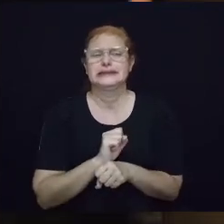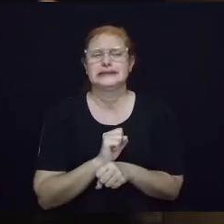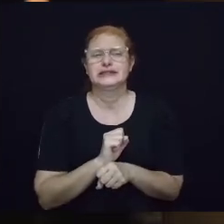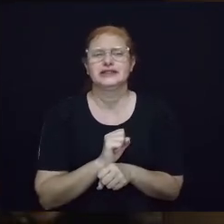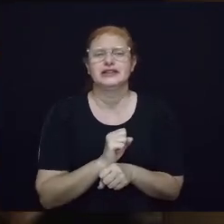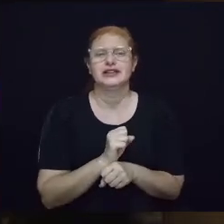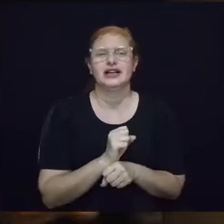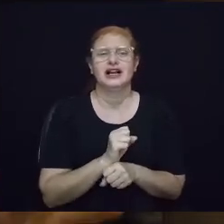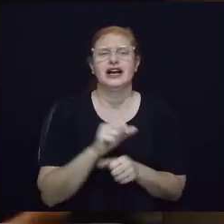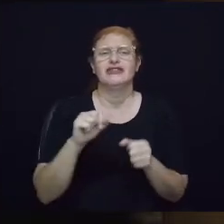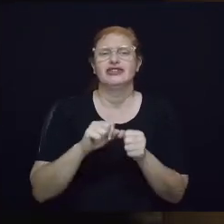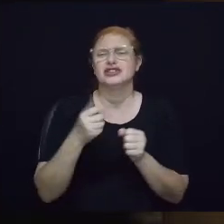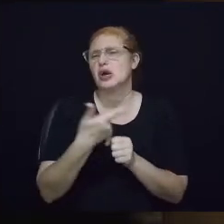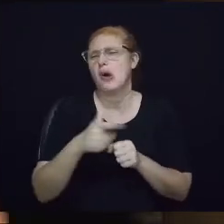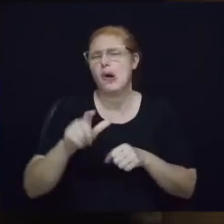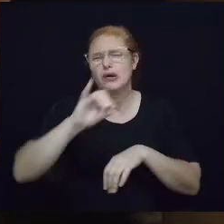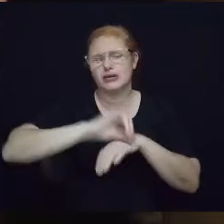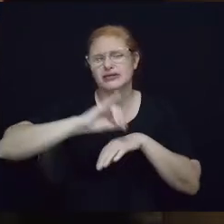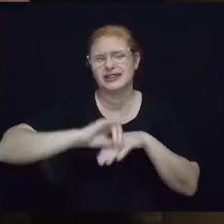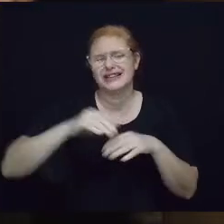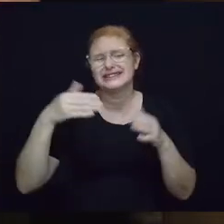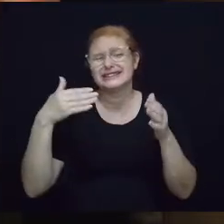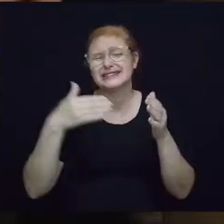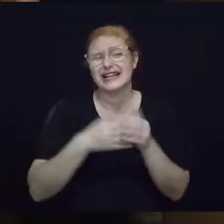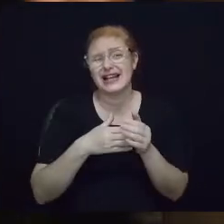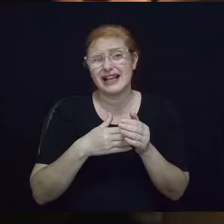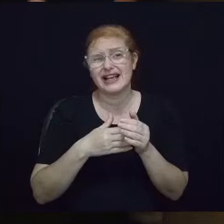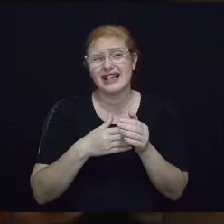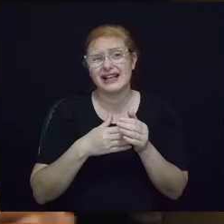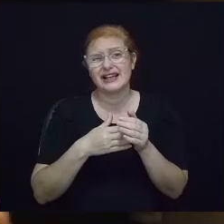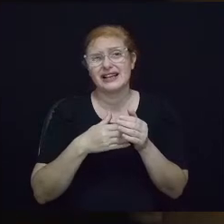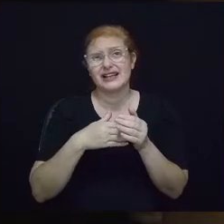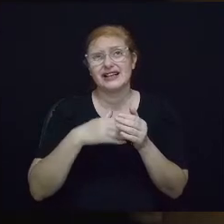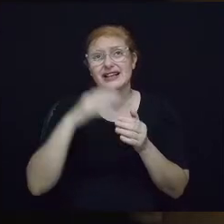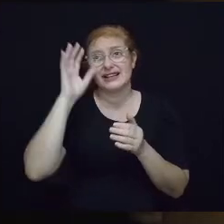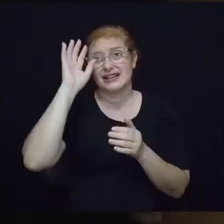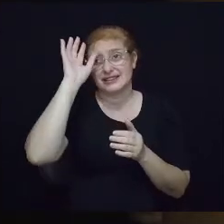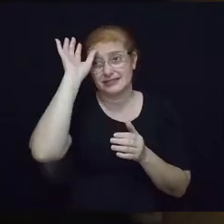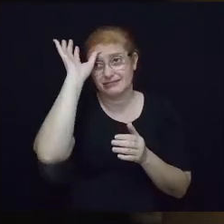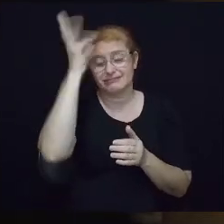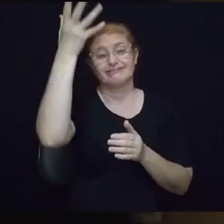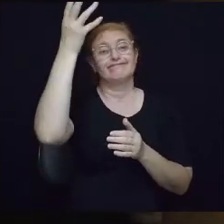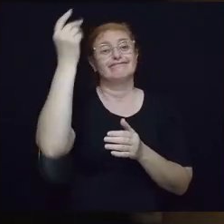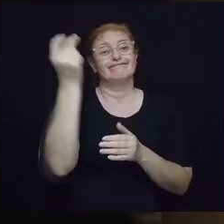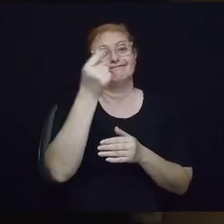fui fazer umas outras peças menores até vir a solução, sabe?